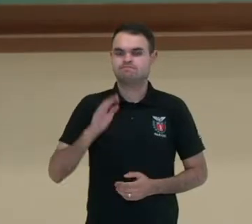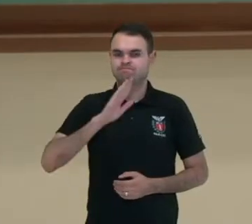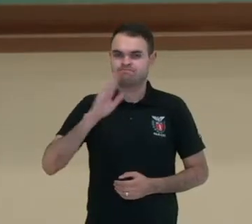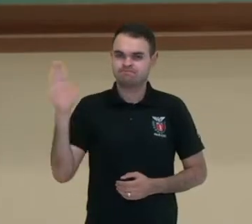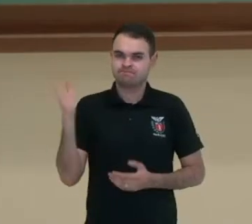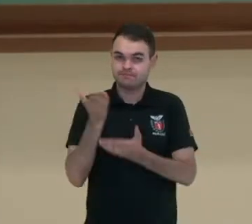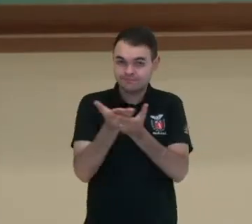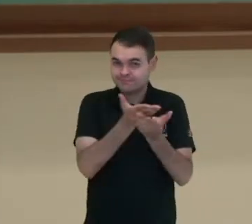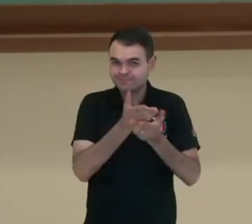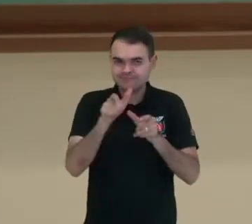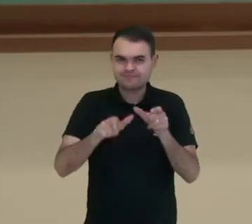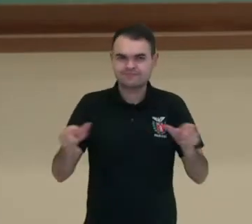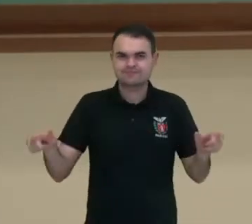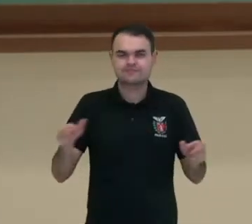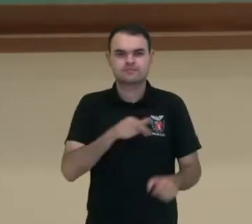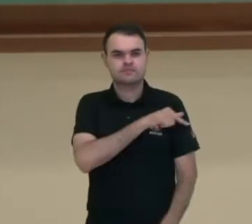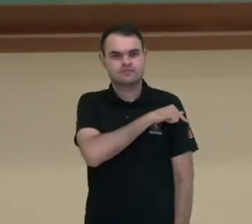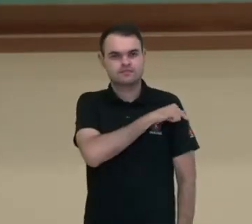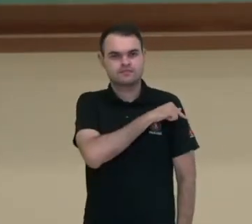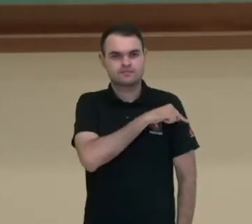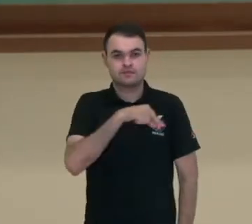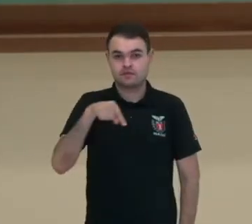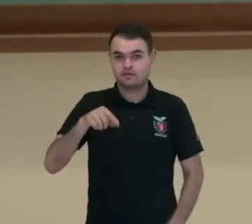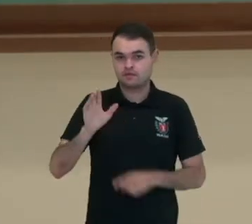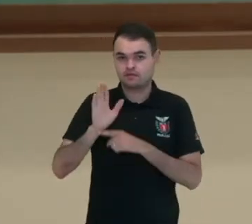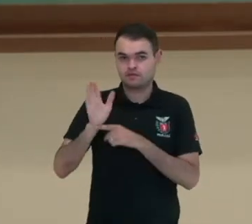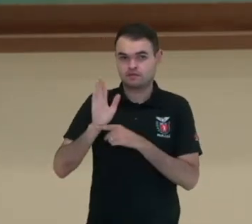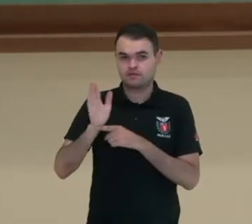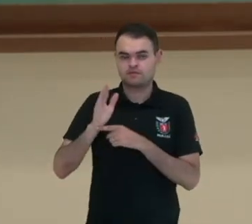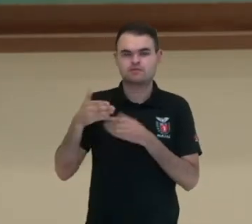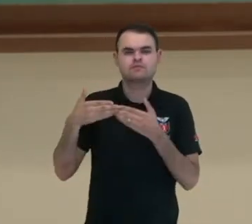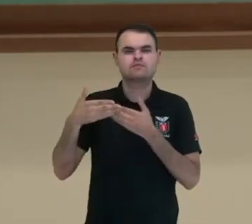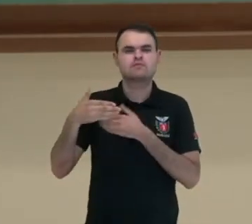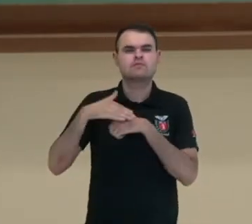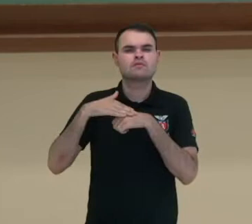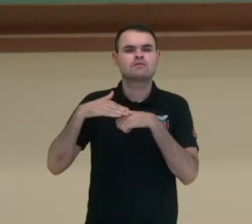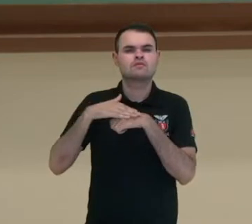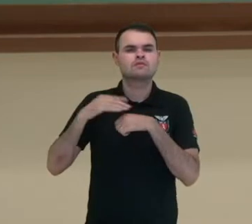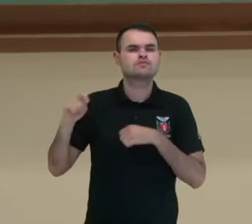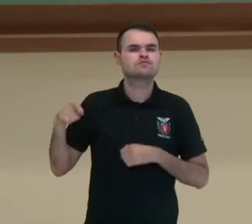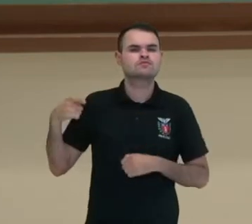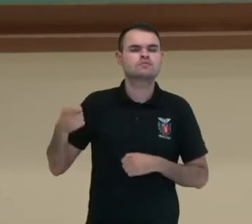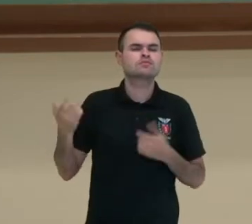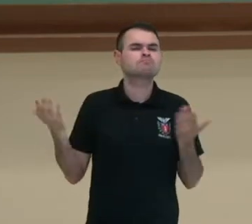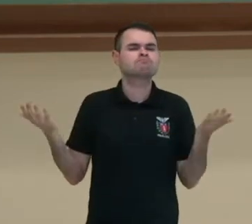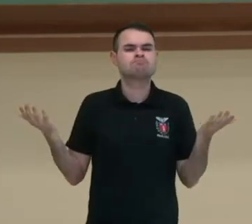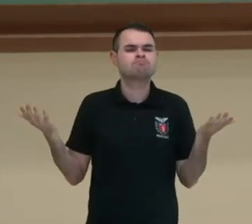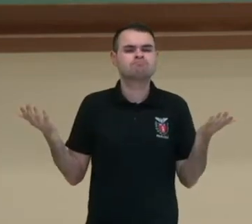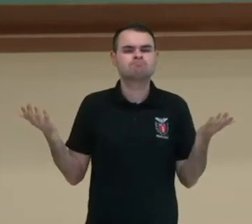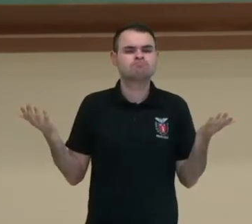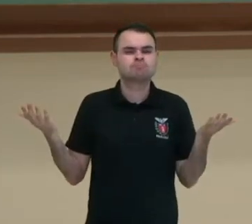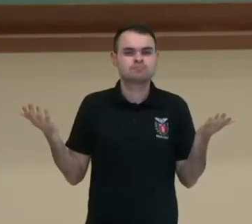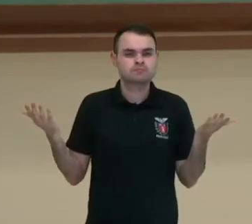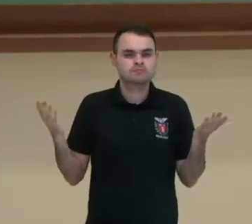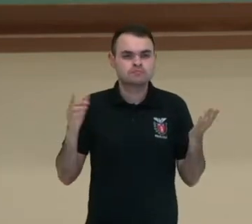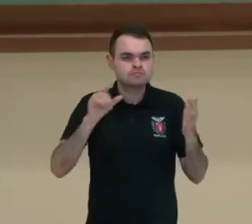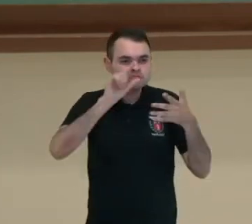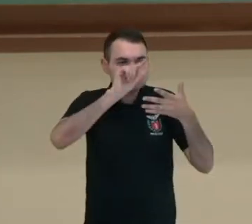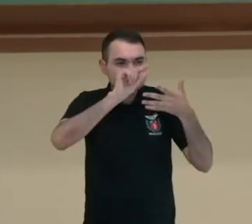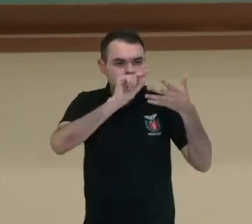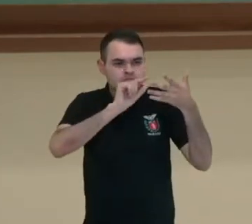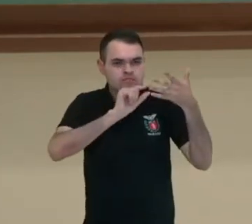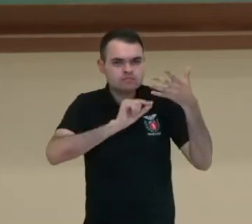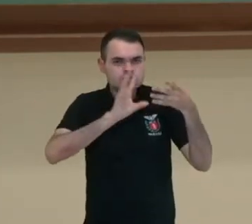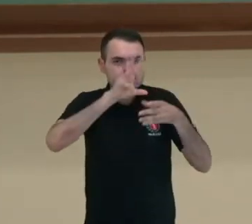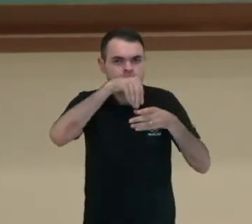Olá, estudantes do 7º ano. Nesse vídeo vamos conversar sobre quais são os elementos de uma notícia. A